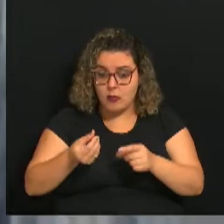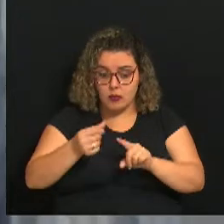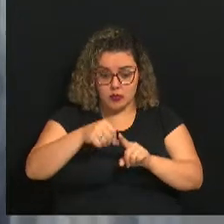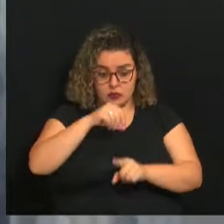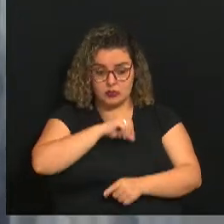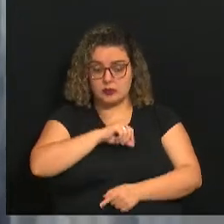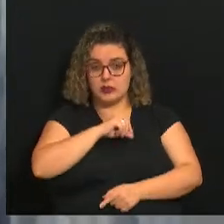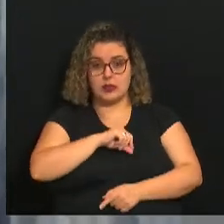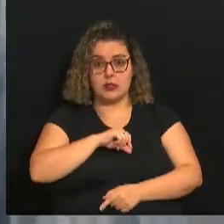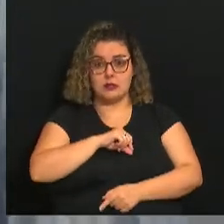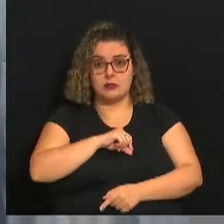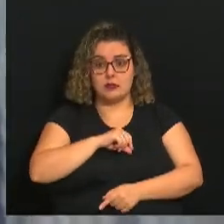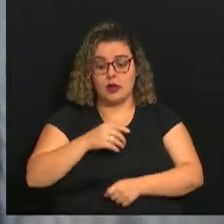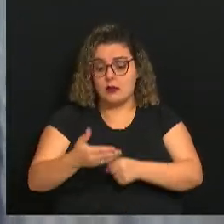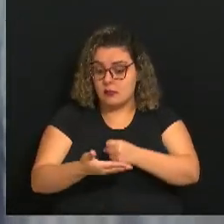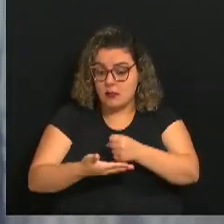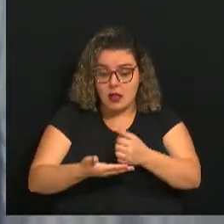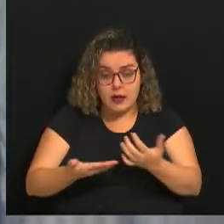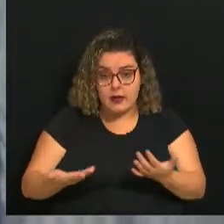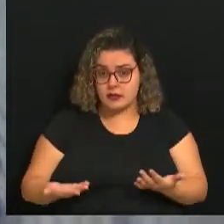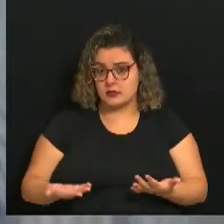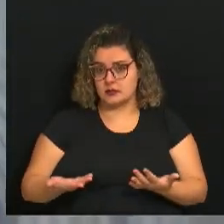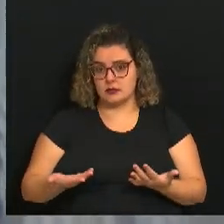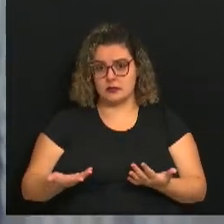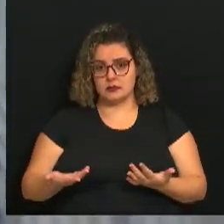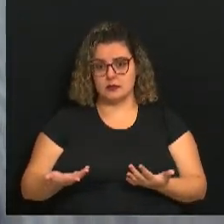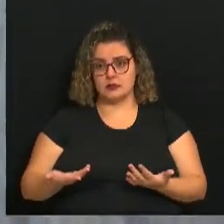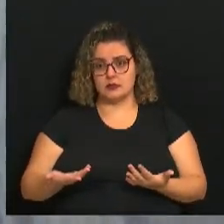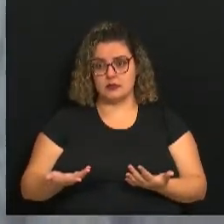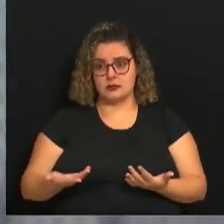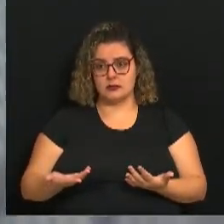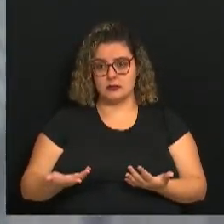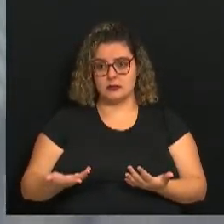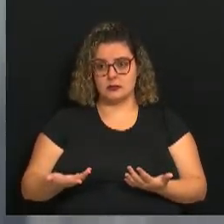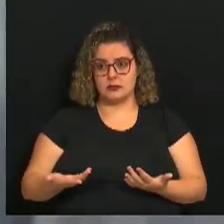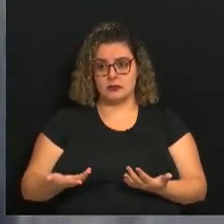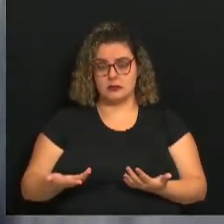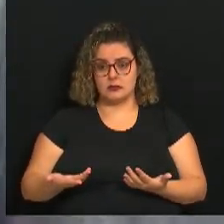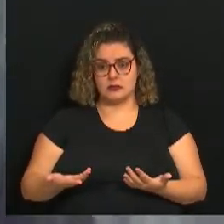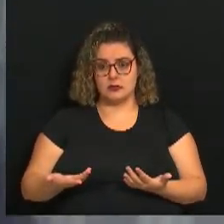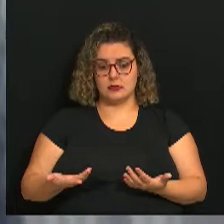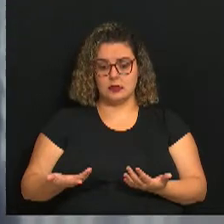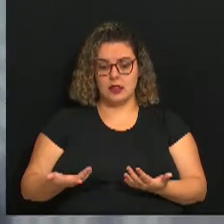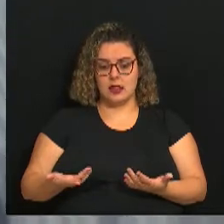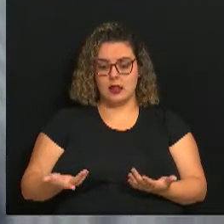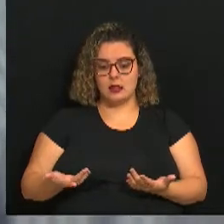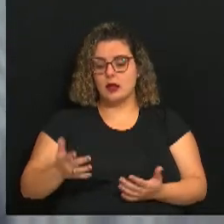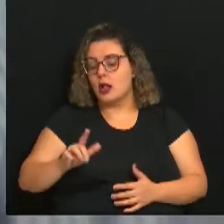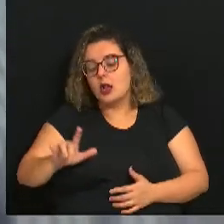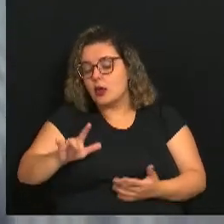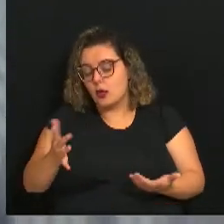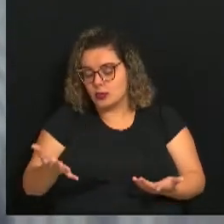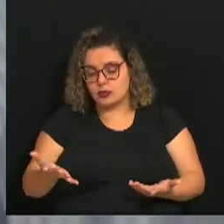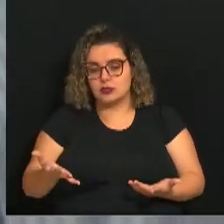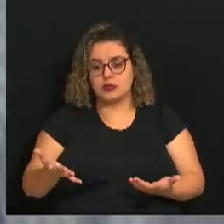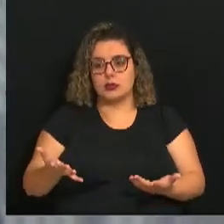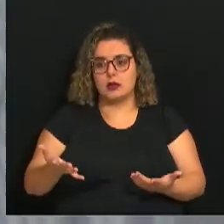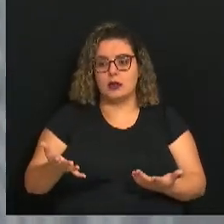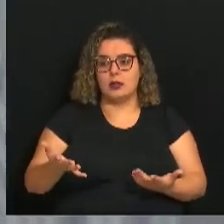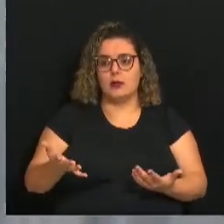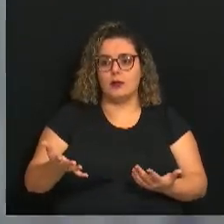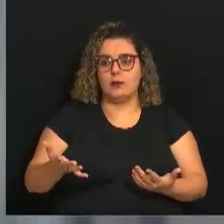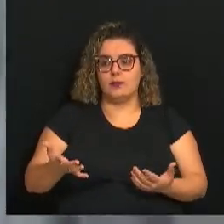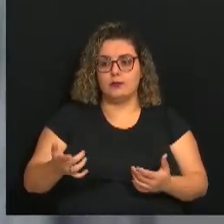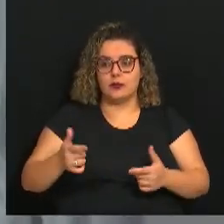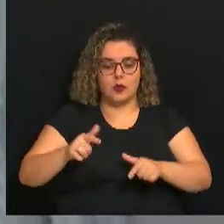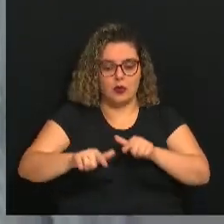né? É um ambiente que, lógico, nenhum ambiente, eu sou contra o trabalho